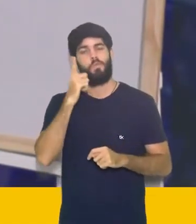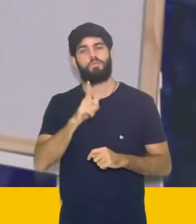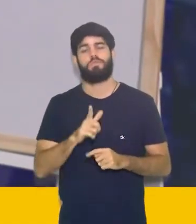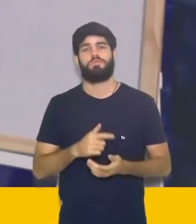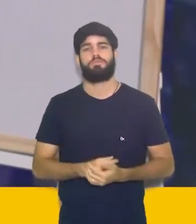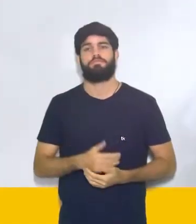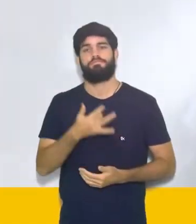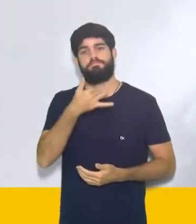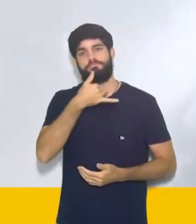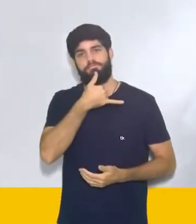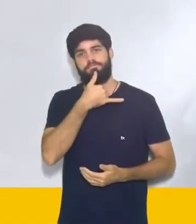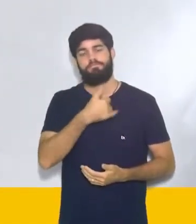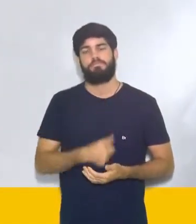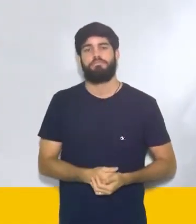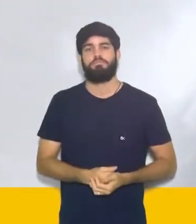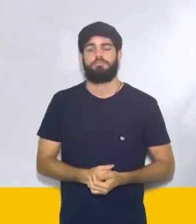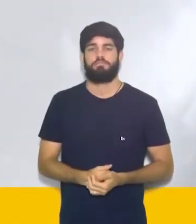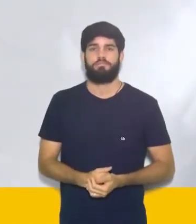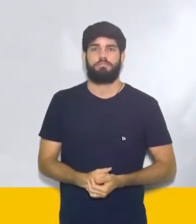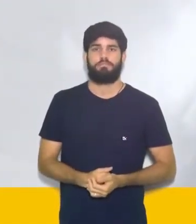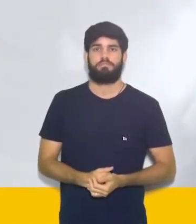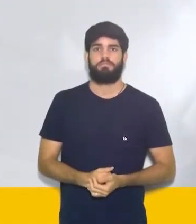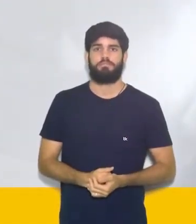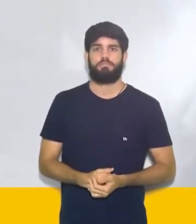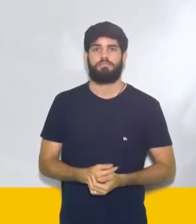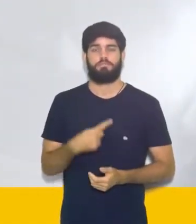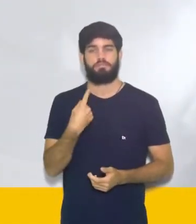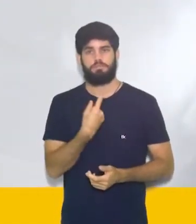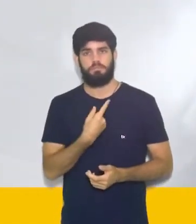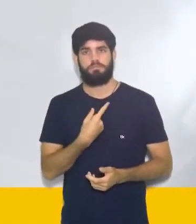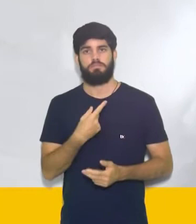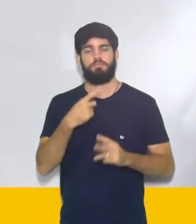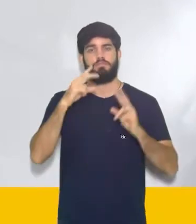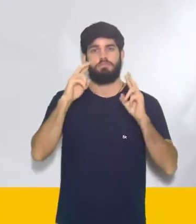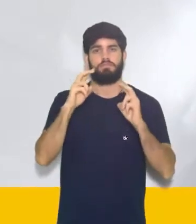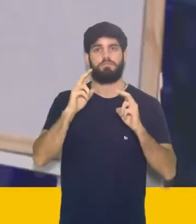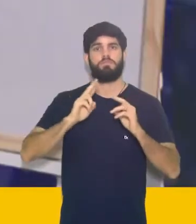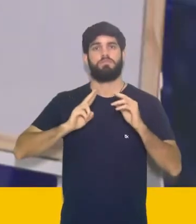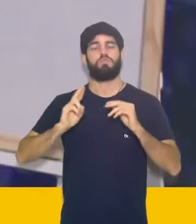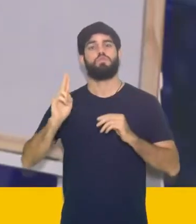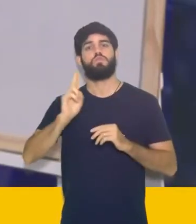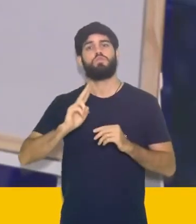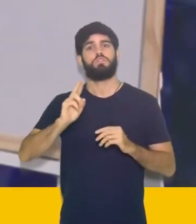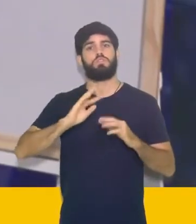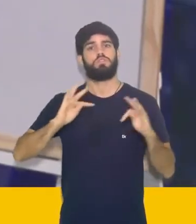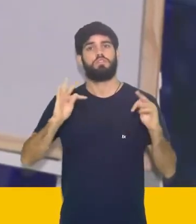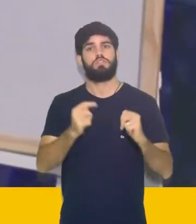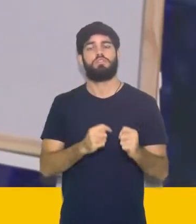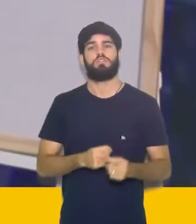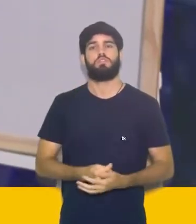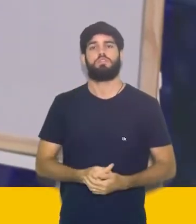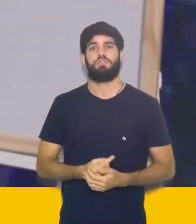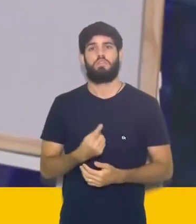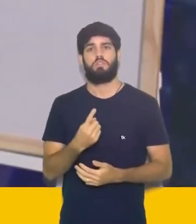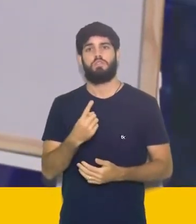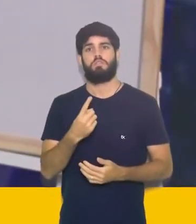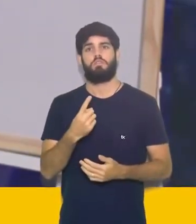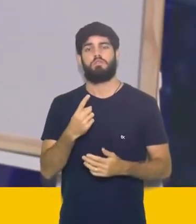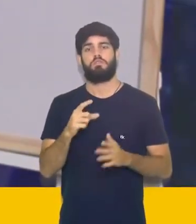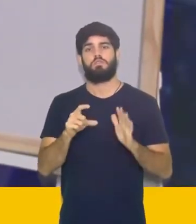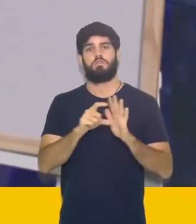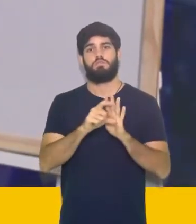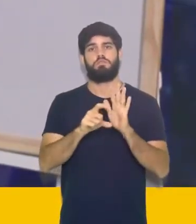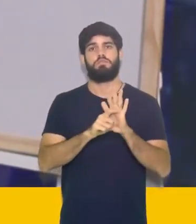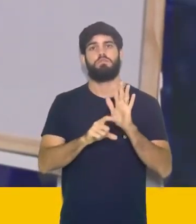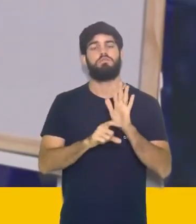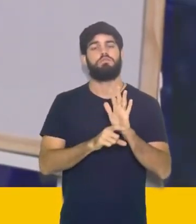infelizmente. Então, vamos fazer o tema Universidade para Todos, um parágrafo. E